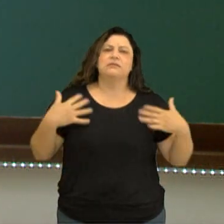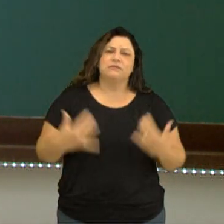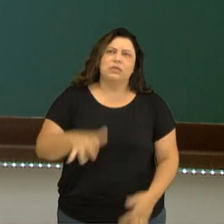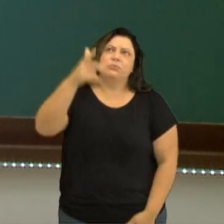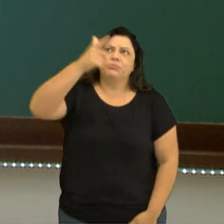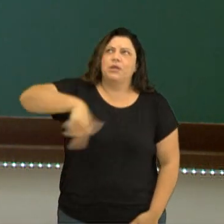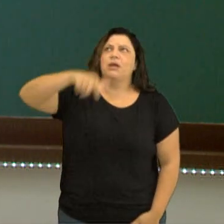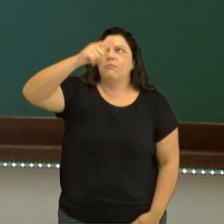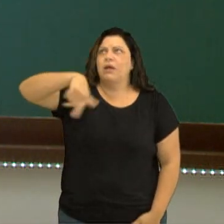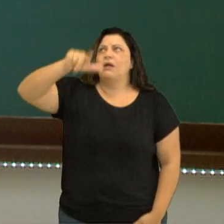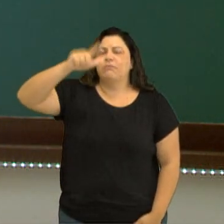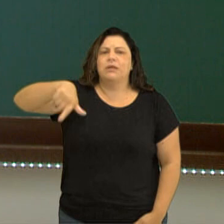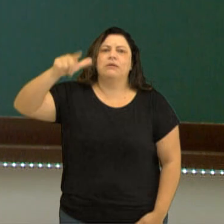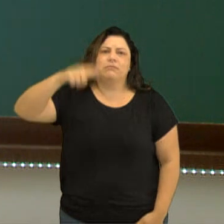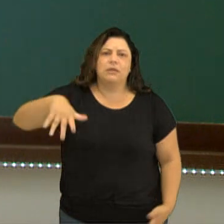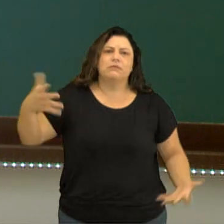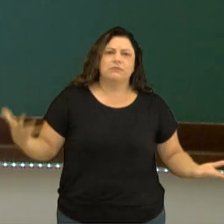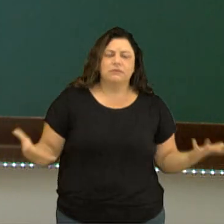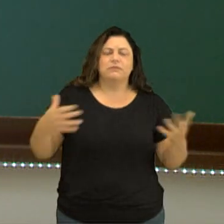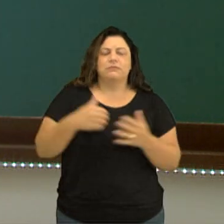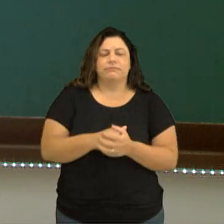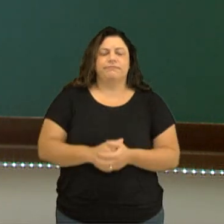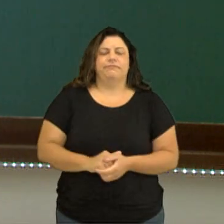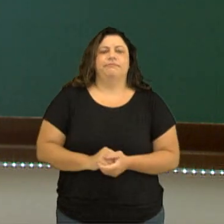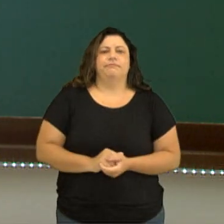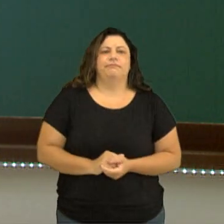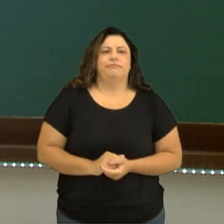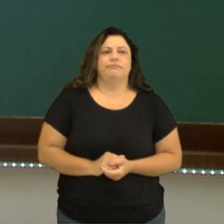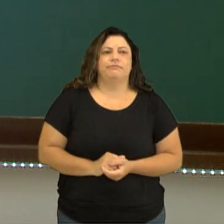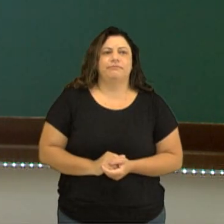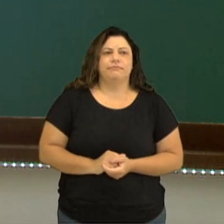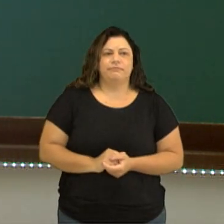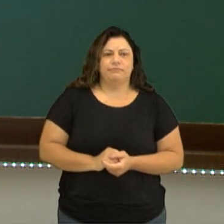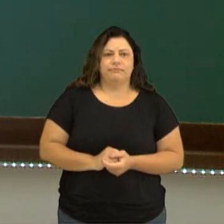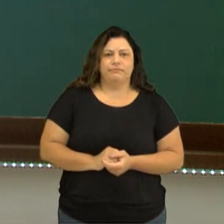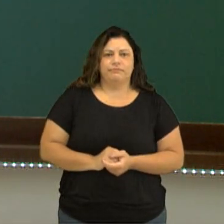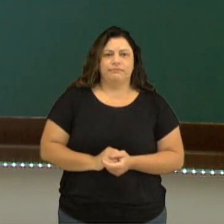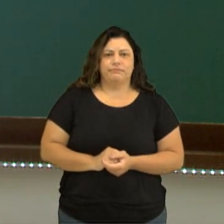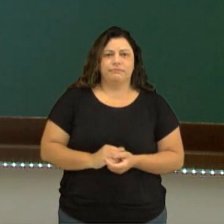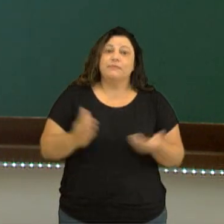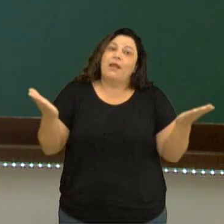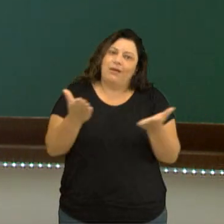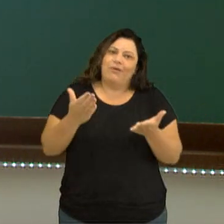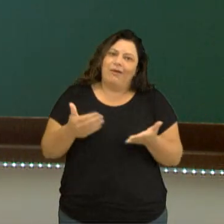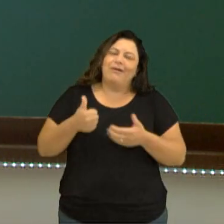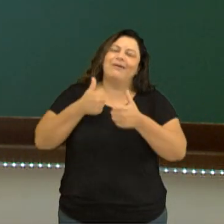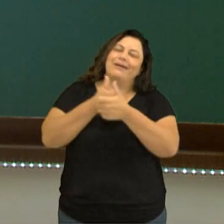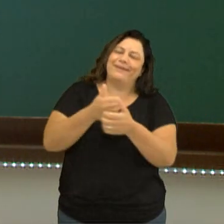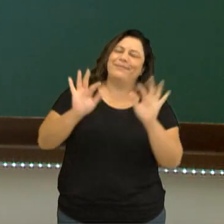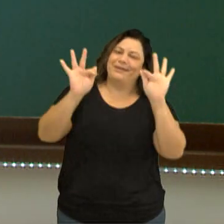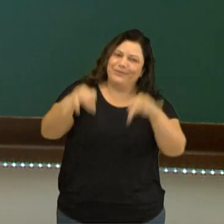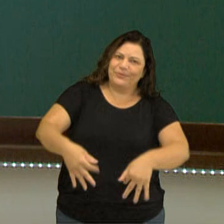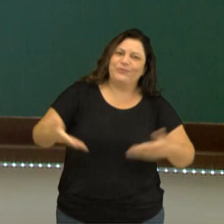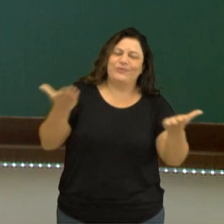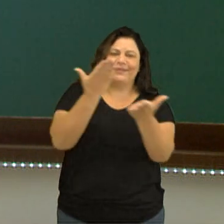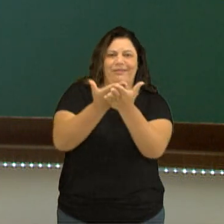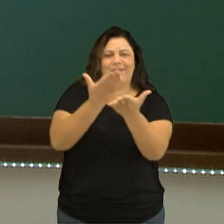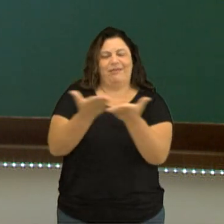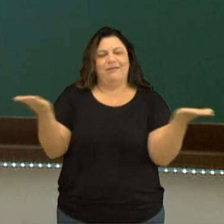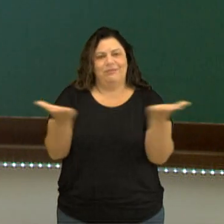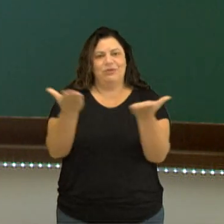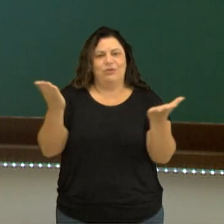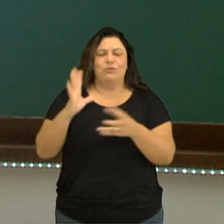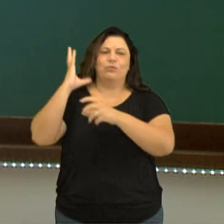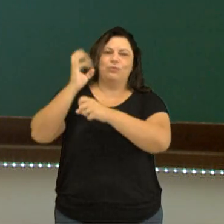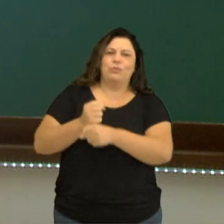isso acontece, de tanto que isso persiste. Estamos chegando ao fim. Na aula de hoje, realizamos a leitura